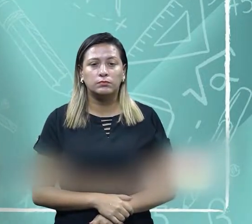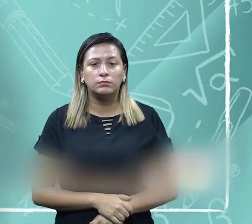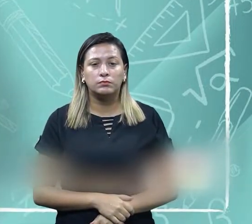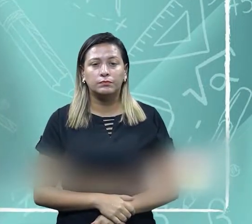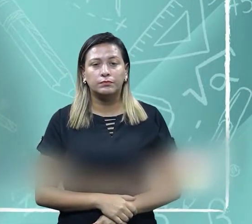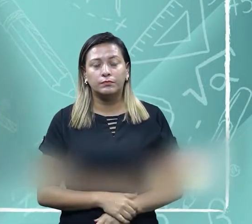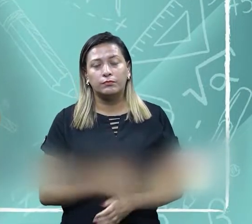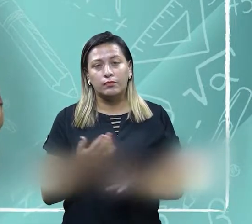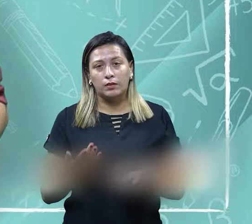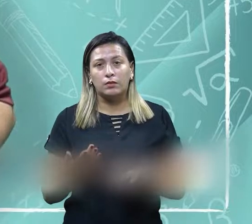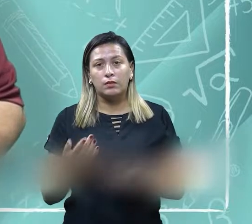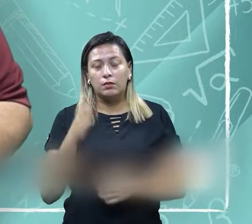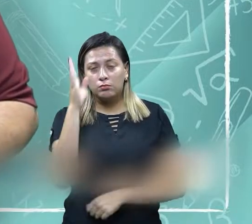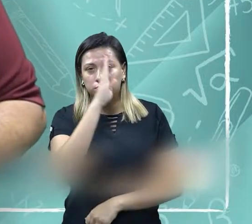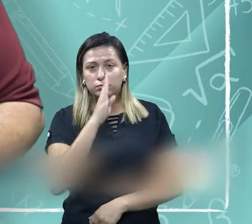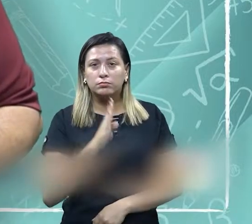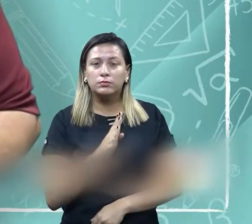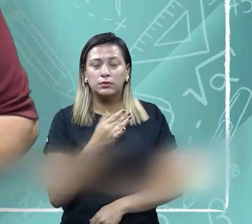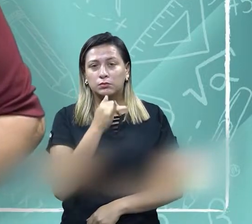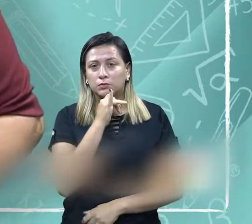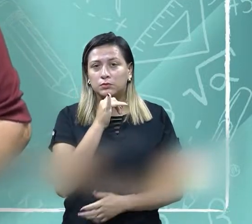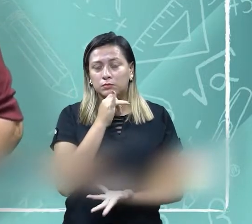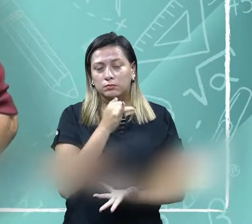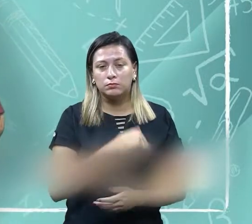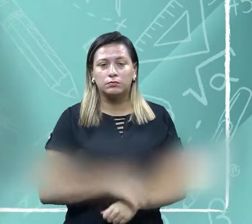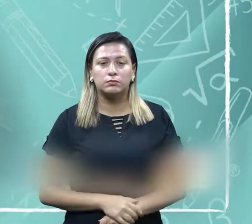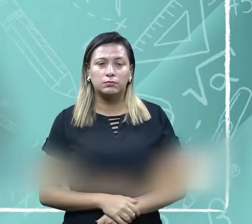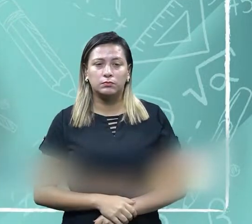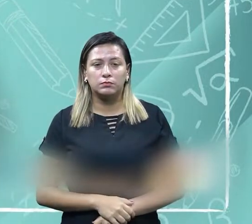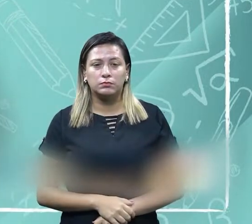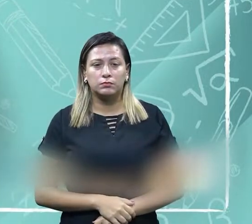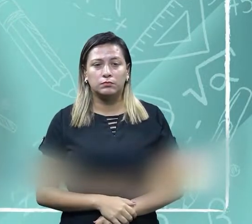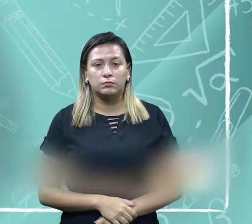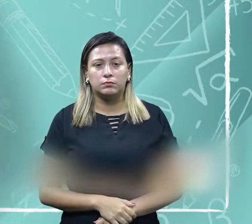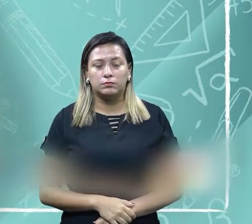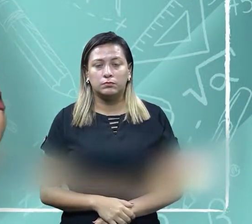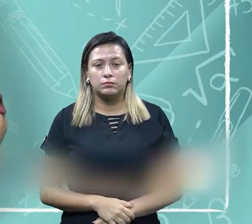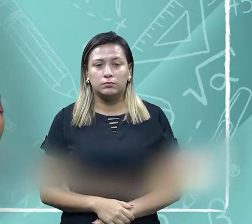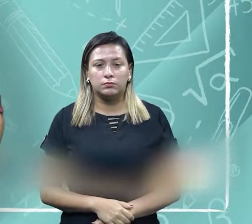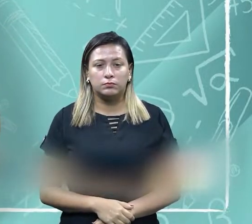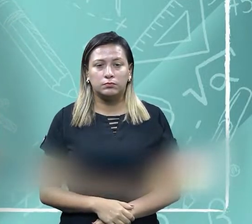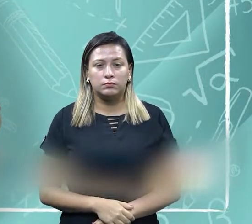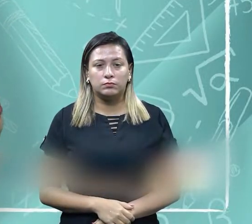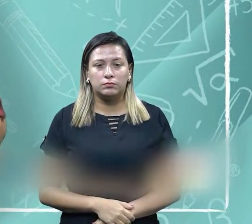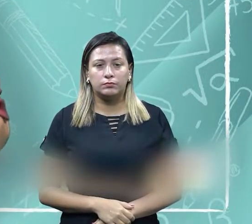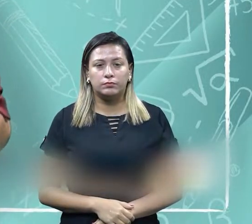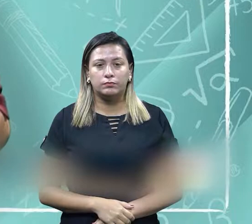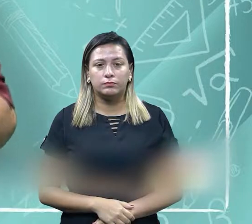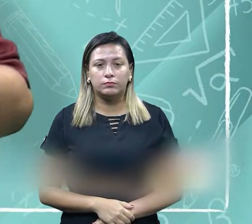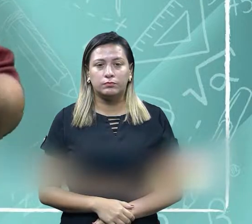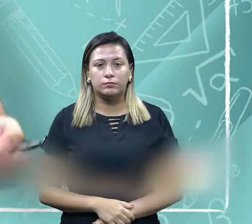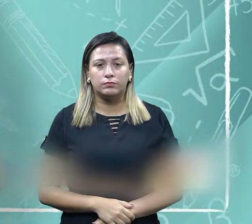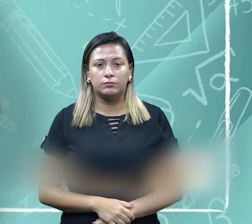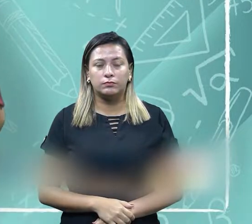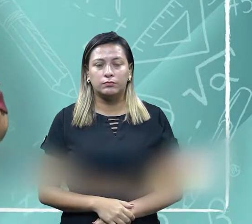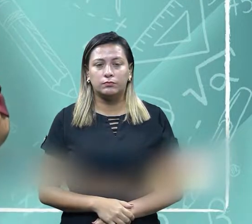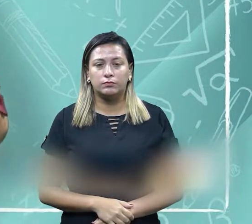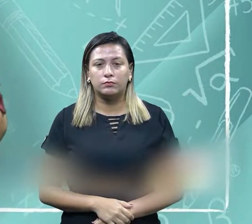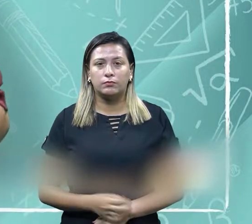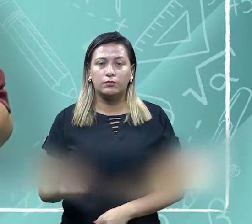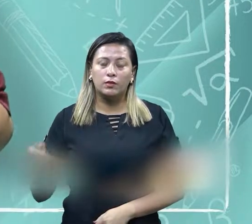brasileiro, no caso, levando em consideração todos os custos, por exemplo, o imposto